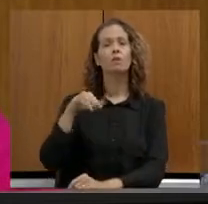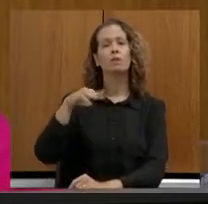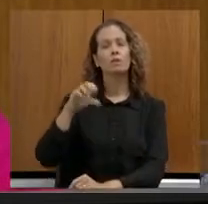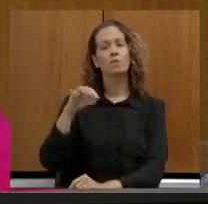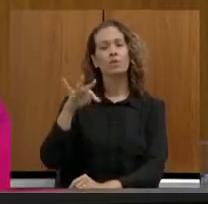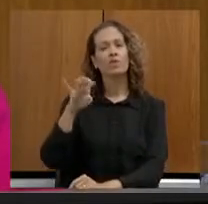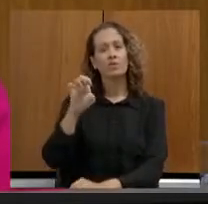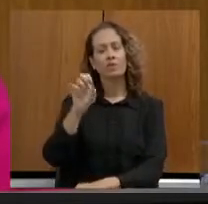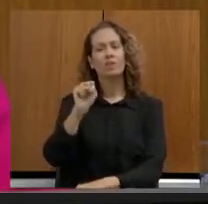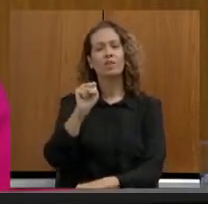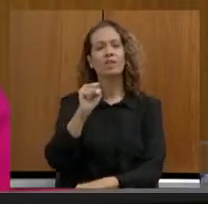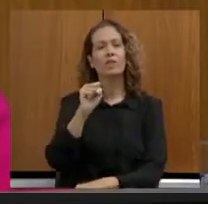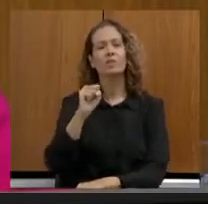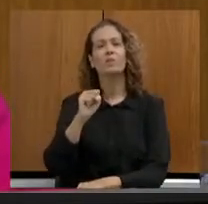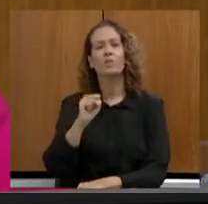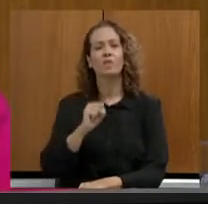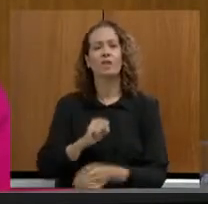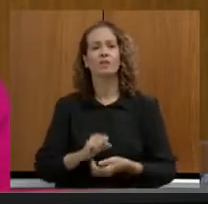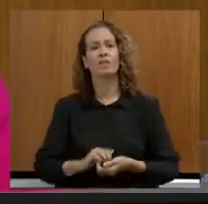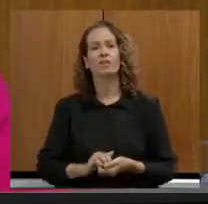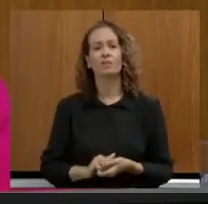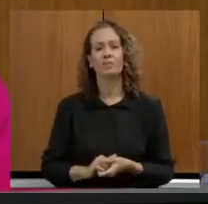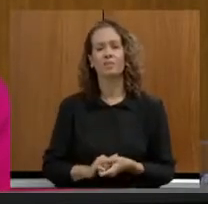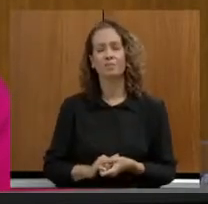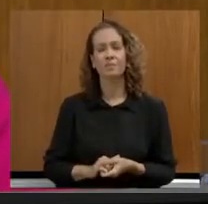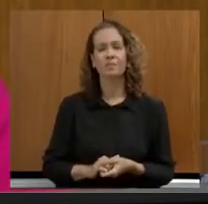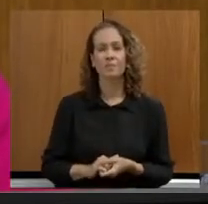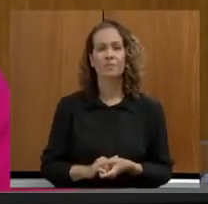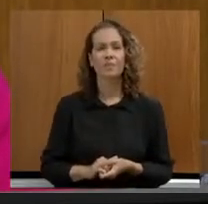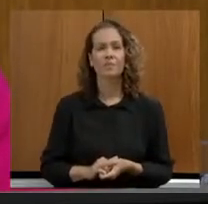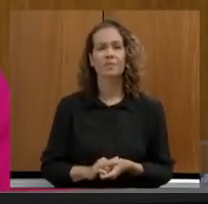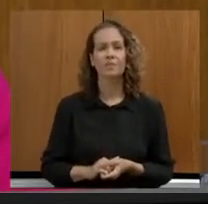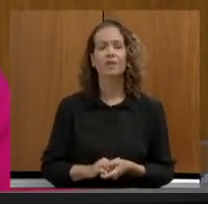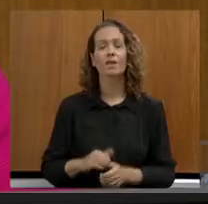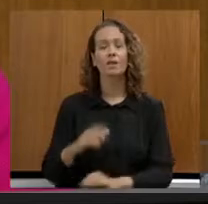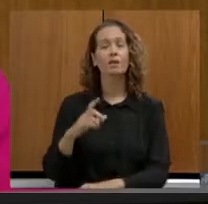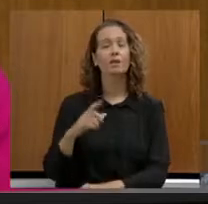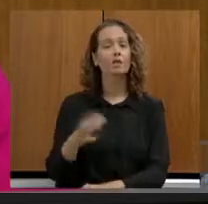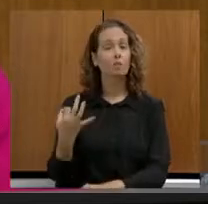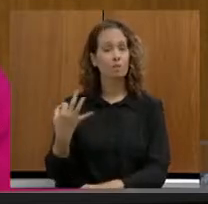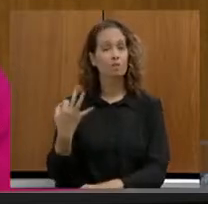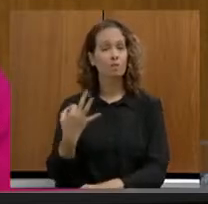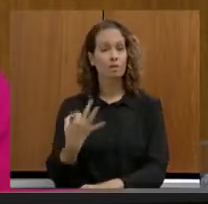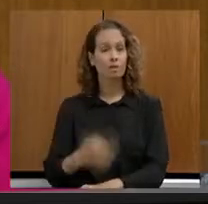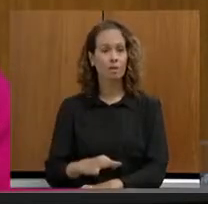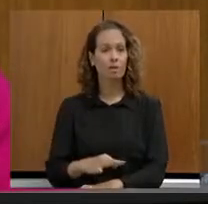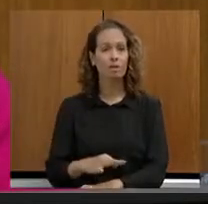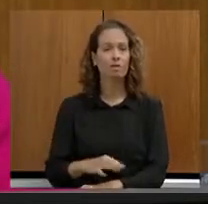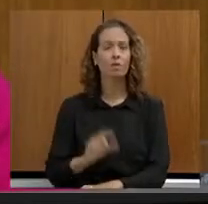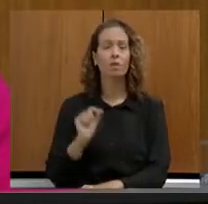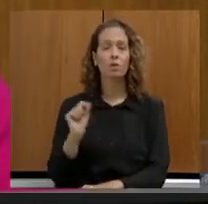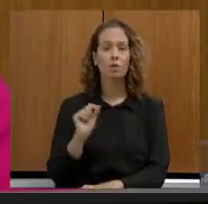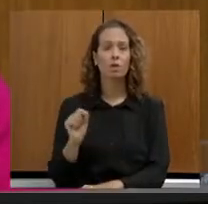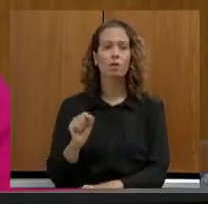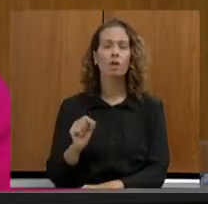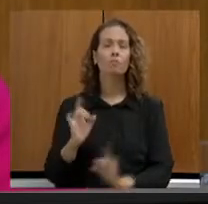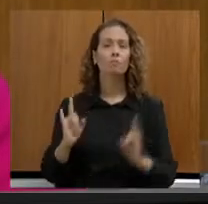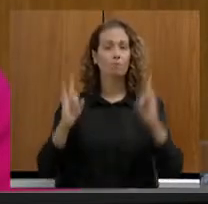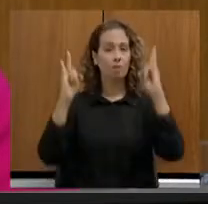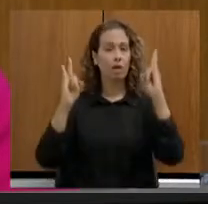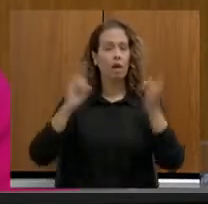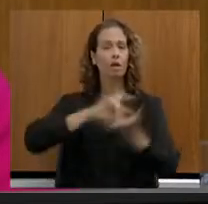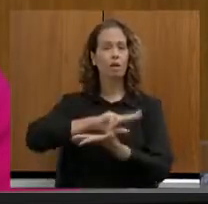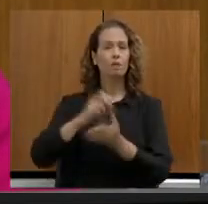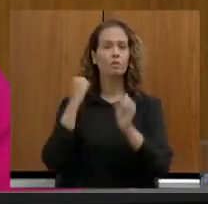100 milhões alguém que recebeu 73000000 Com certeza esses investimentos foram para prédio para obras e para